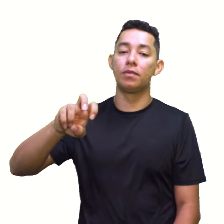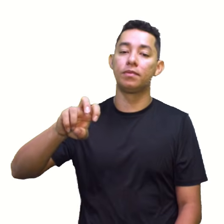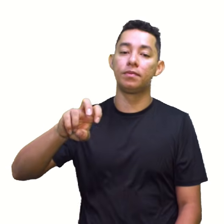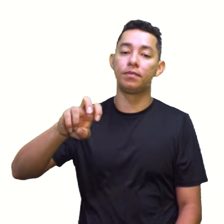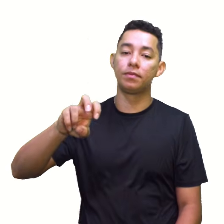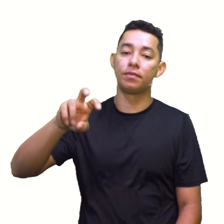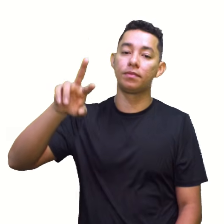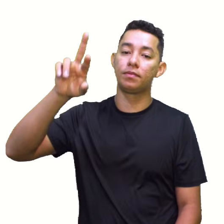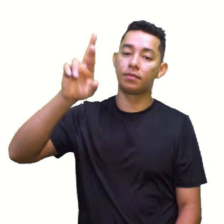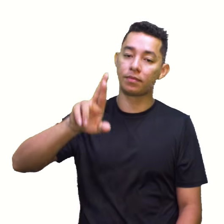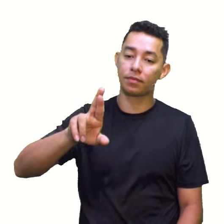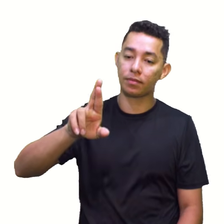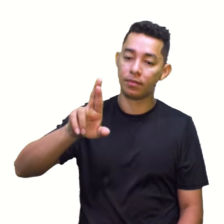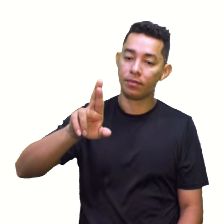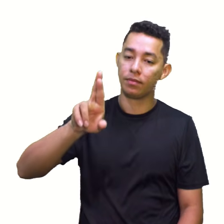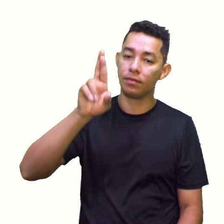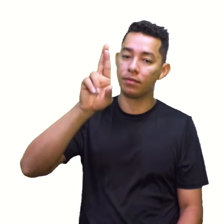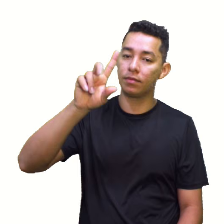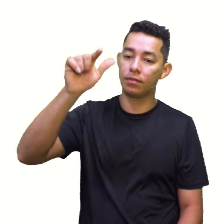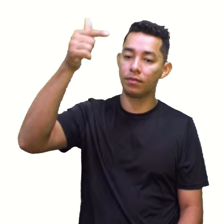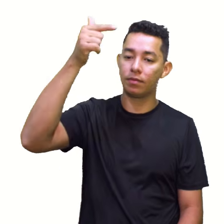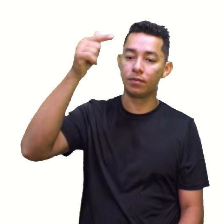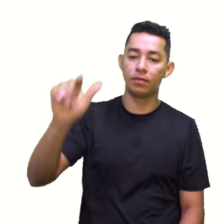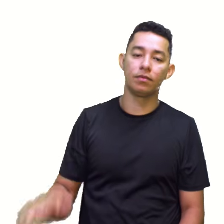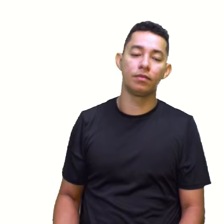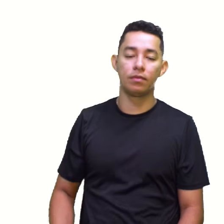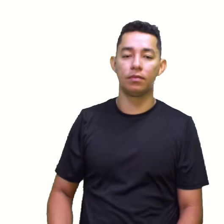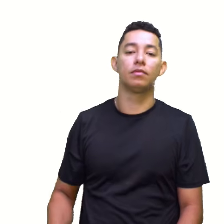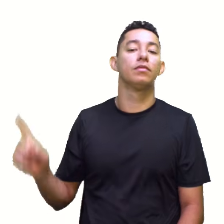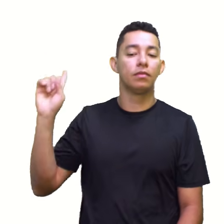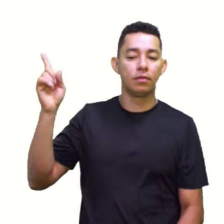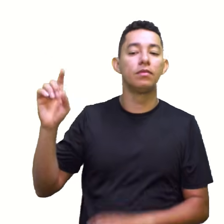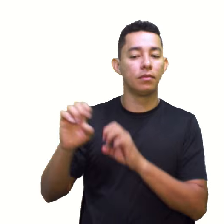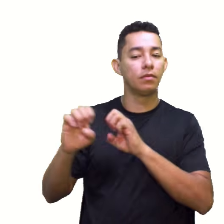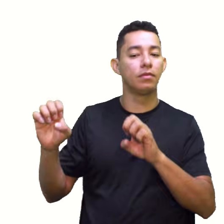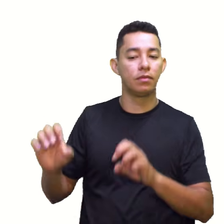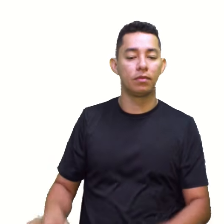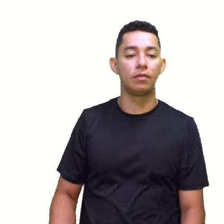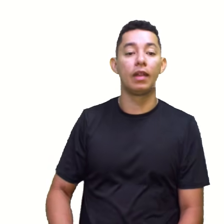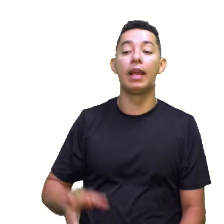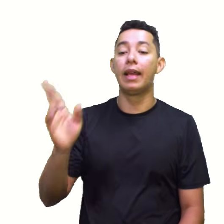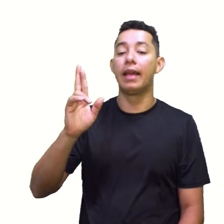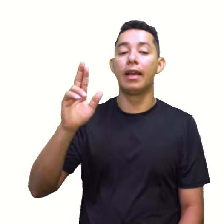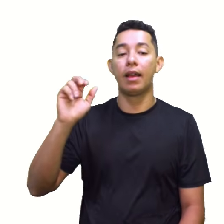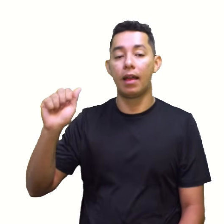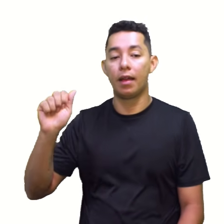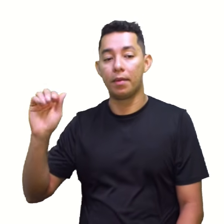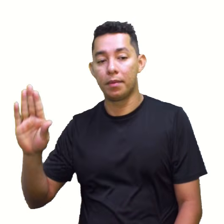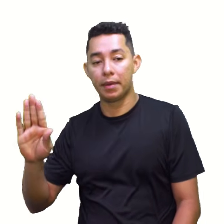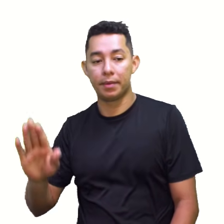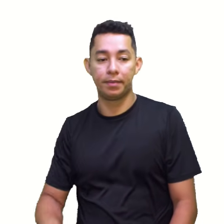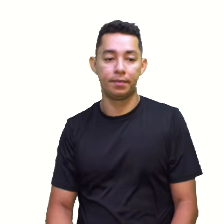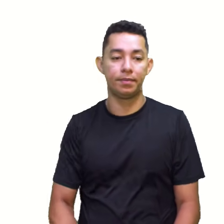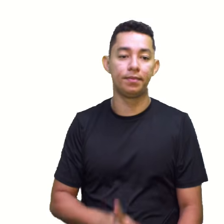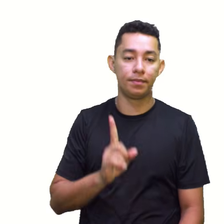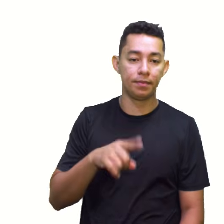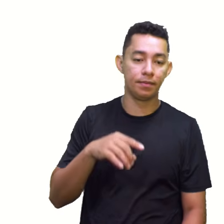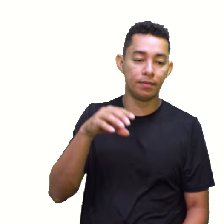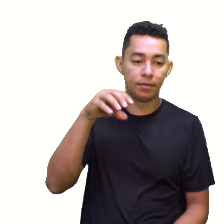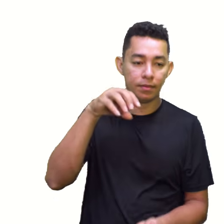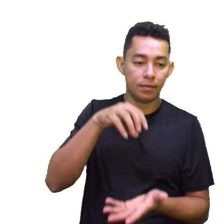ao raio ao quadrado. Quem é A e B? A e B é o